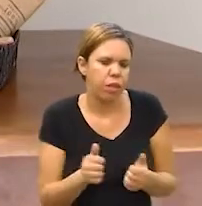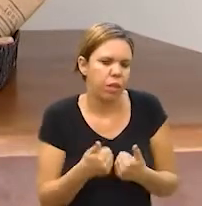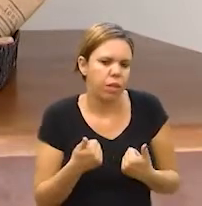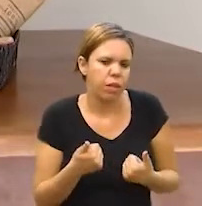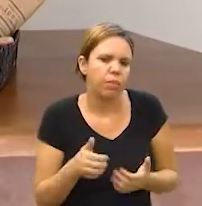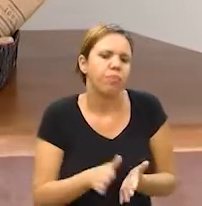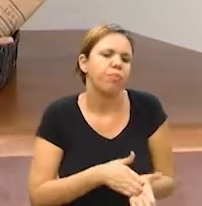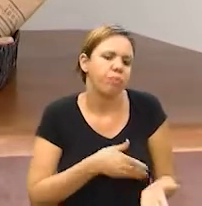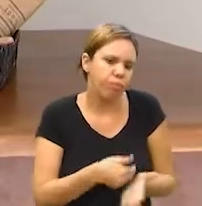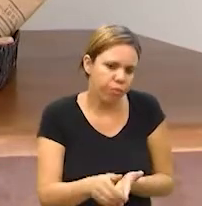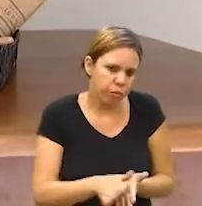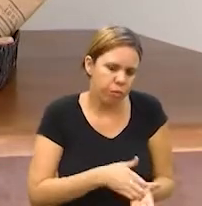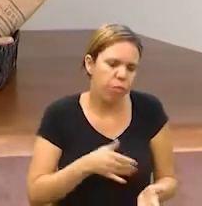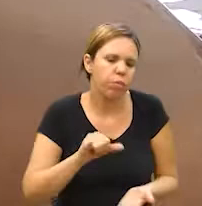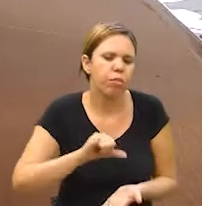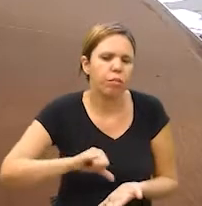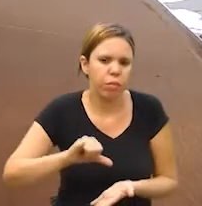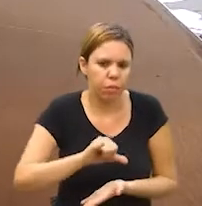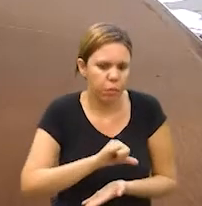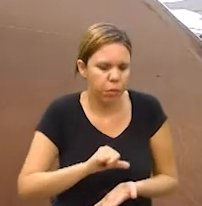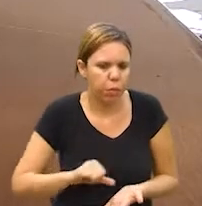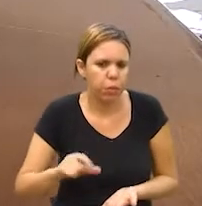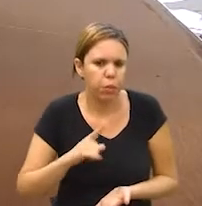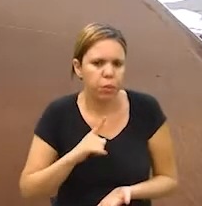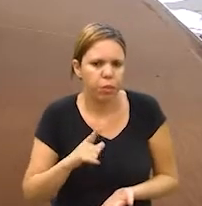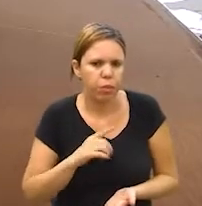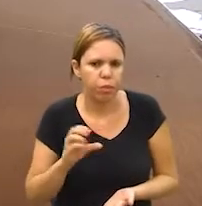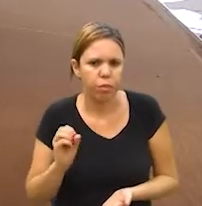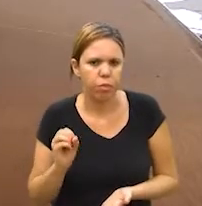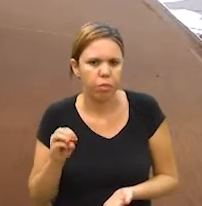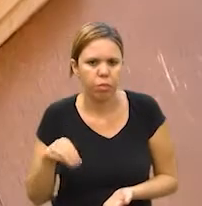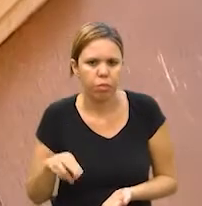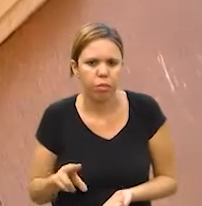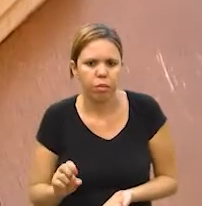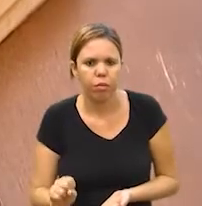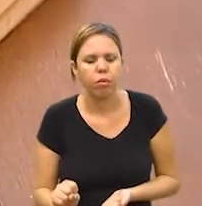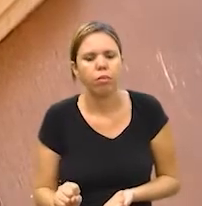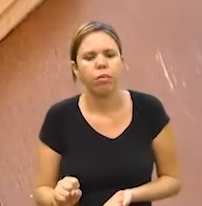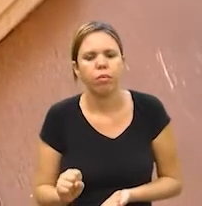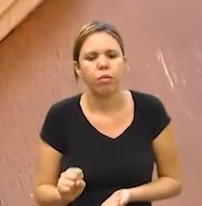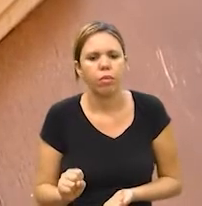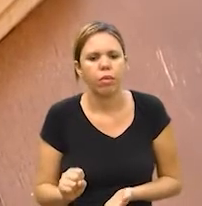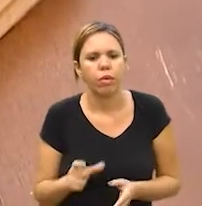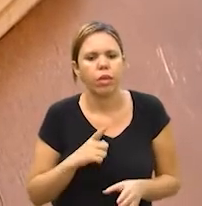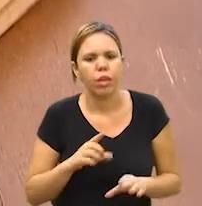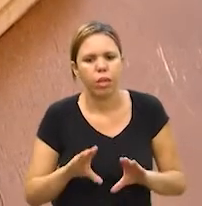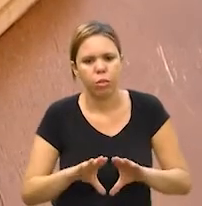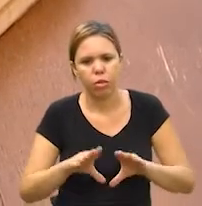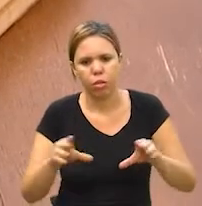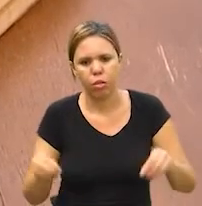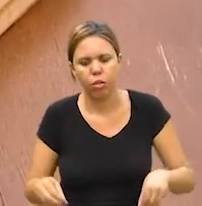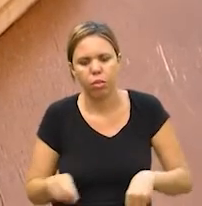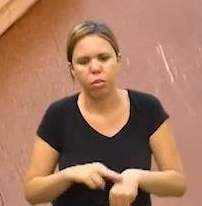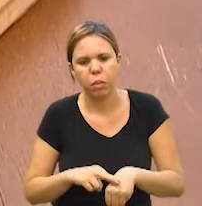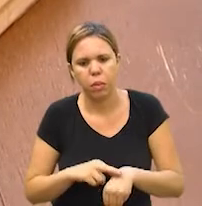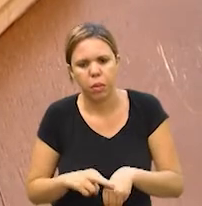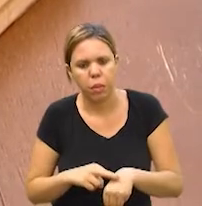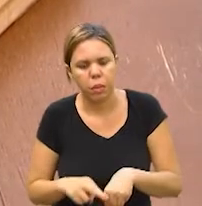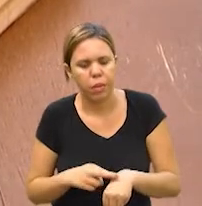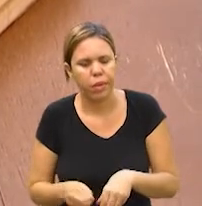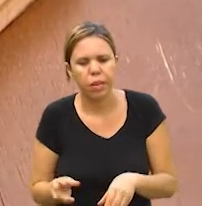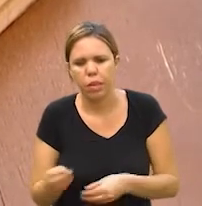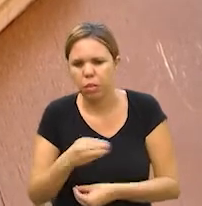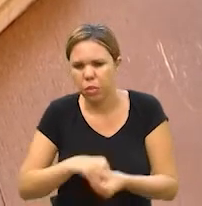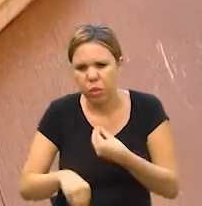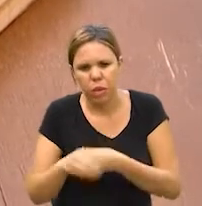com manteiga, com azeite, temos hummus, caponata de berinjela, então um pão que vai bem com vinho, com queijos,